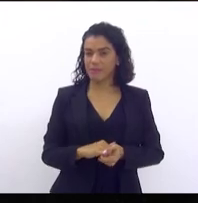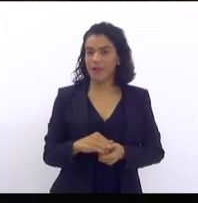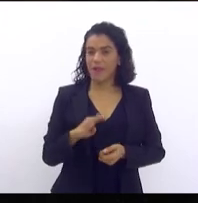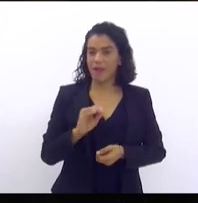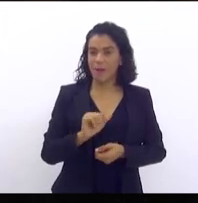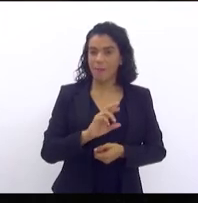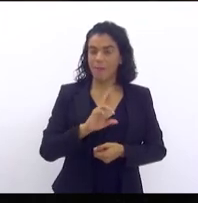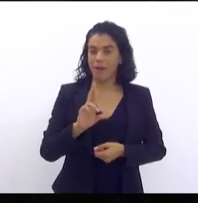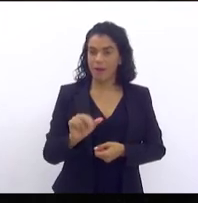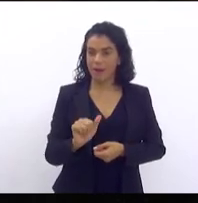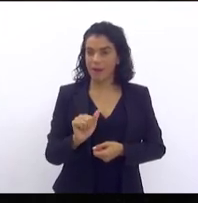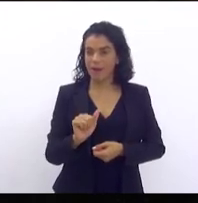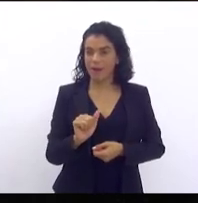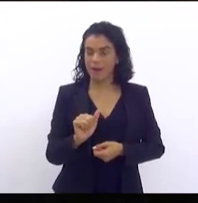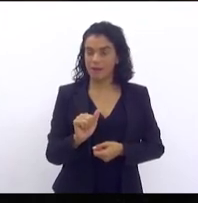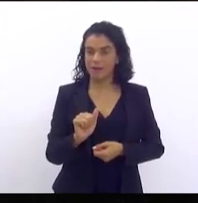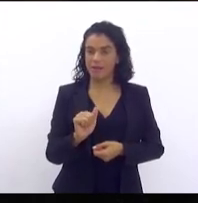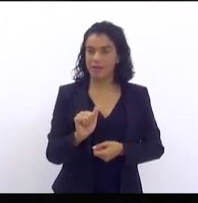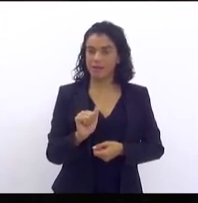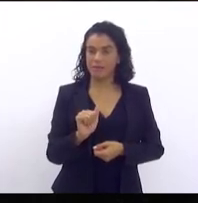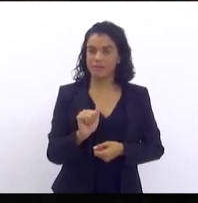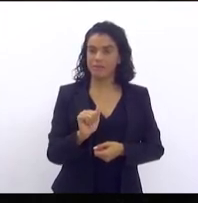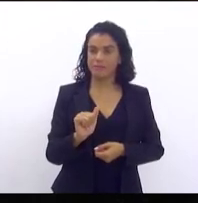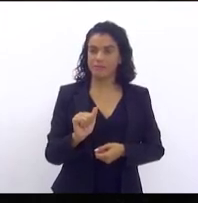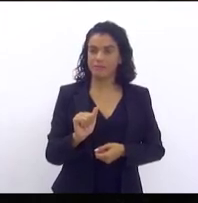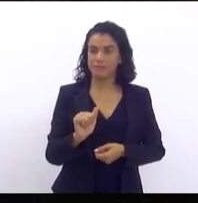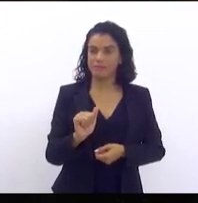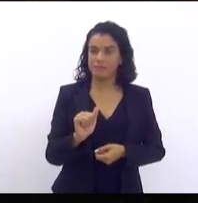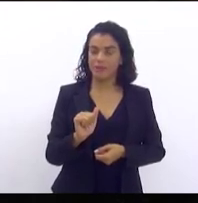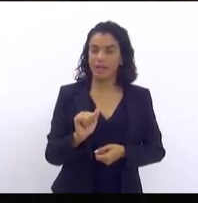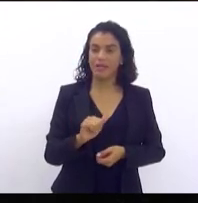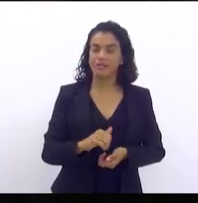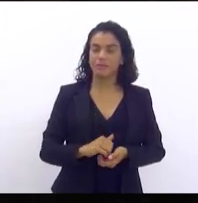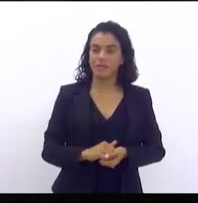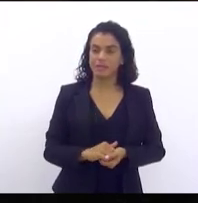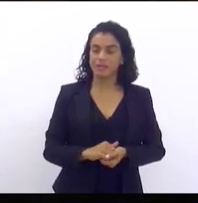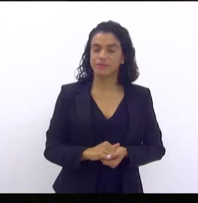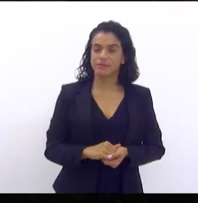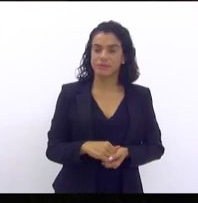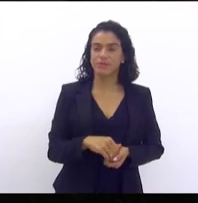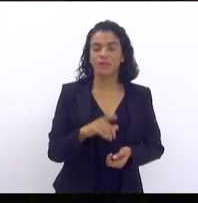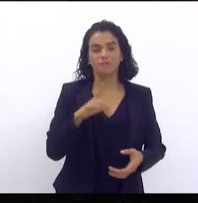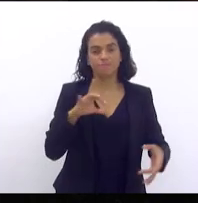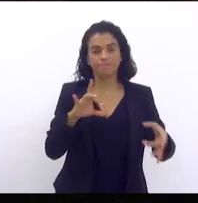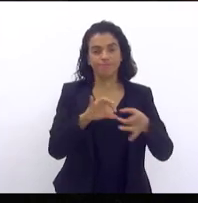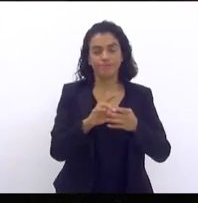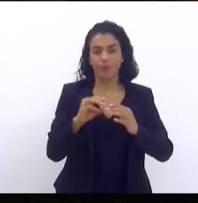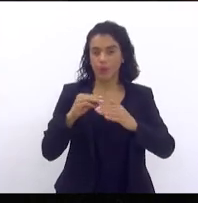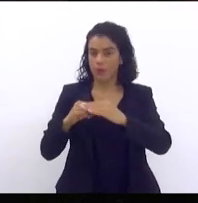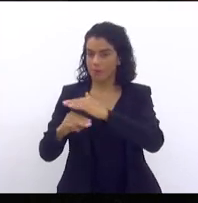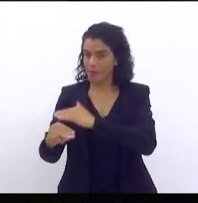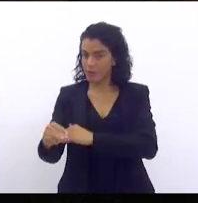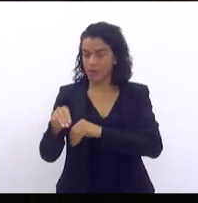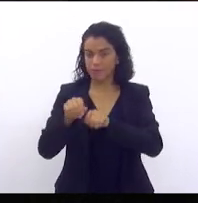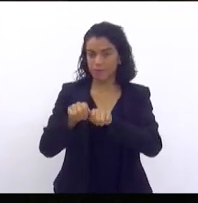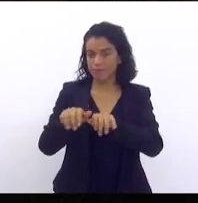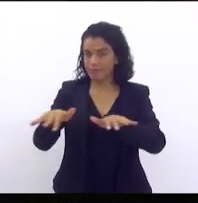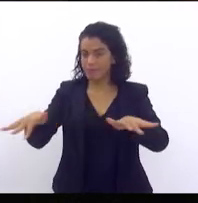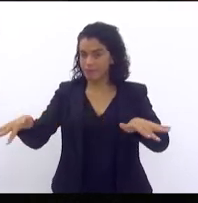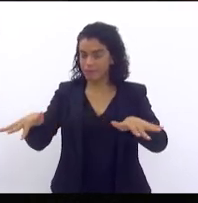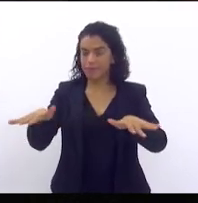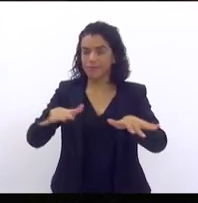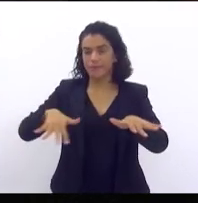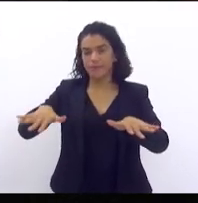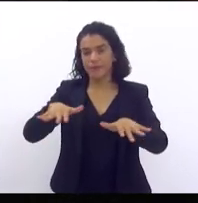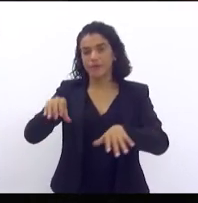Tijuca. Porque chegando na Barra da Tijuca, também ele se integra com o metrô que se distribui